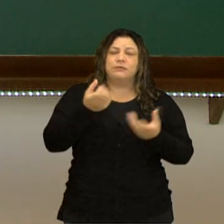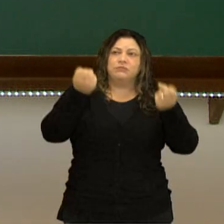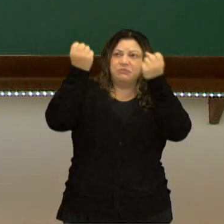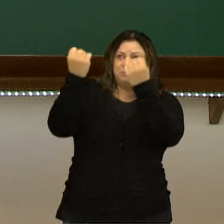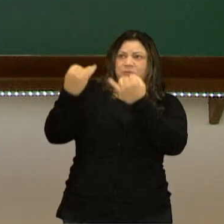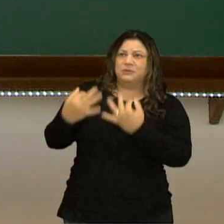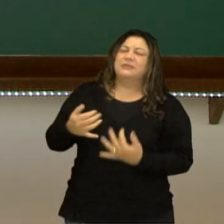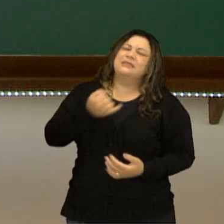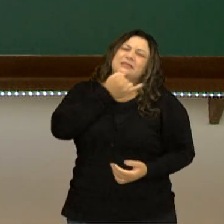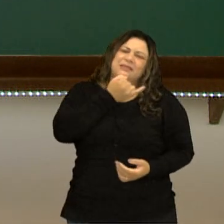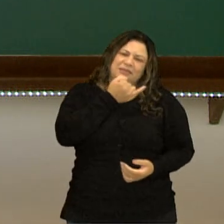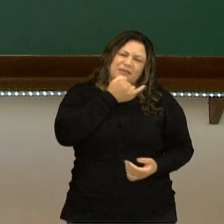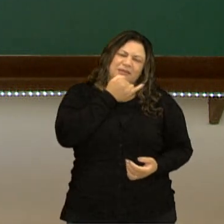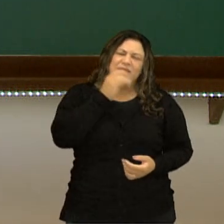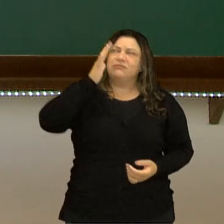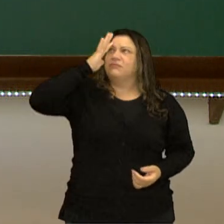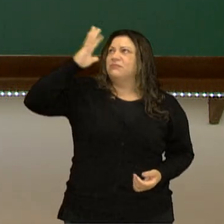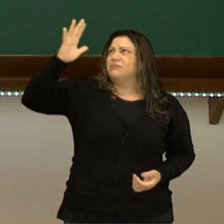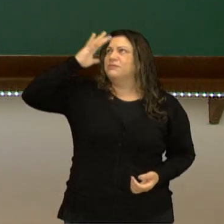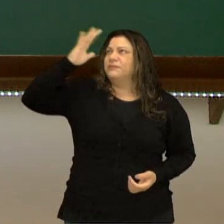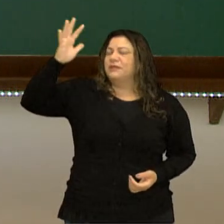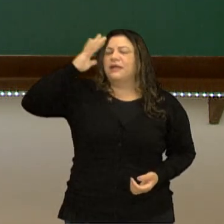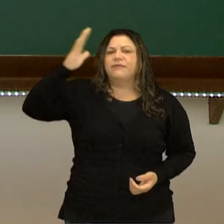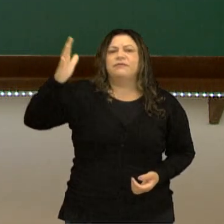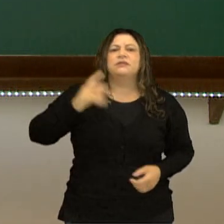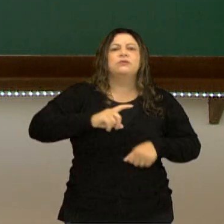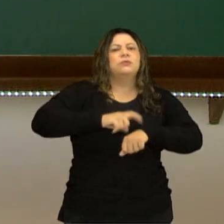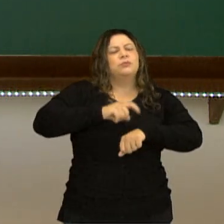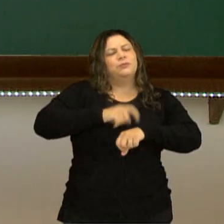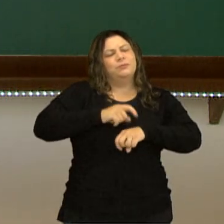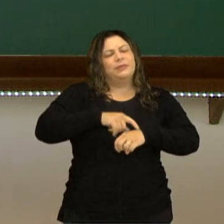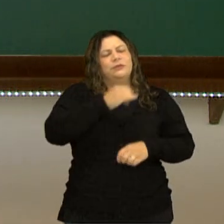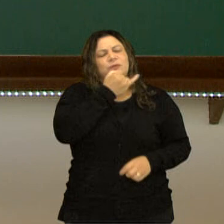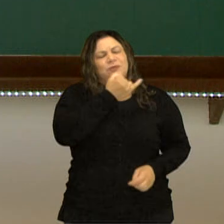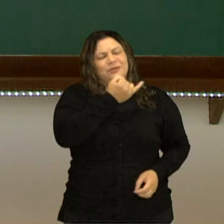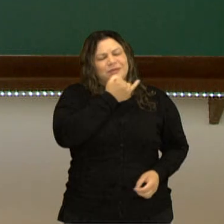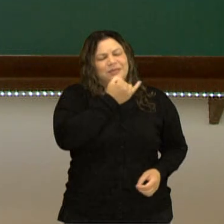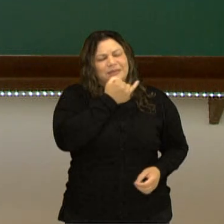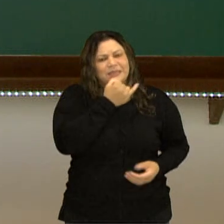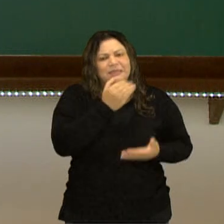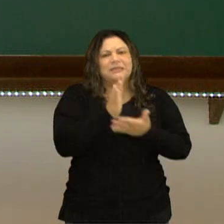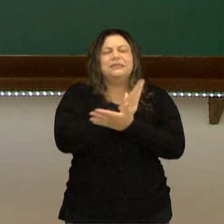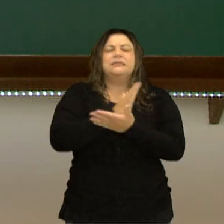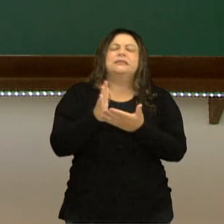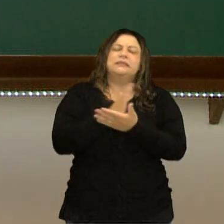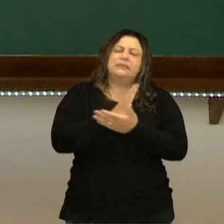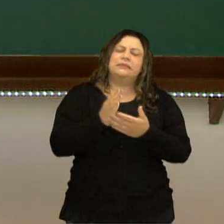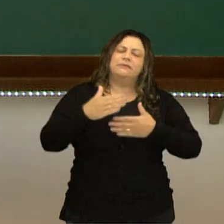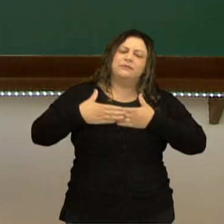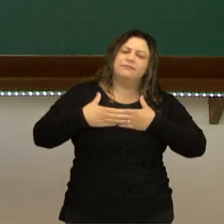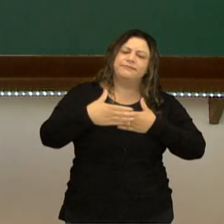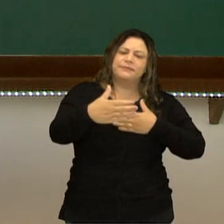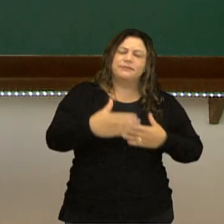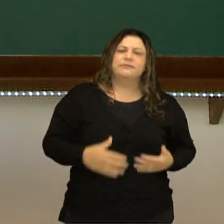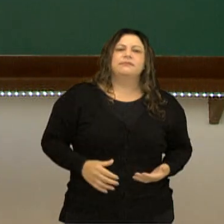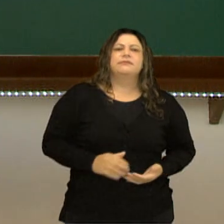mais triste, nos faz refletir sobre esses momentos de tristezas que muitas vezes acabamos passando, né?